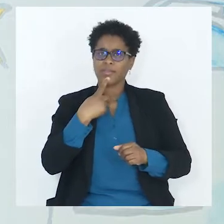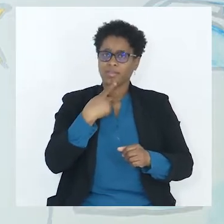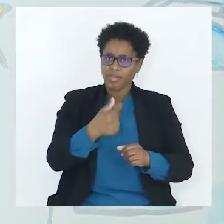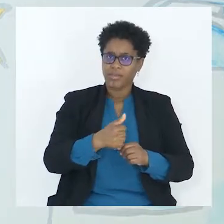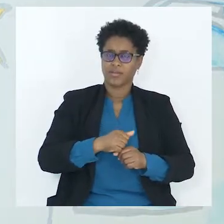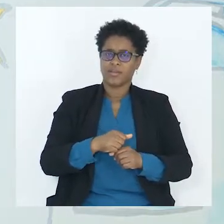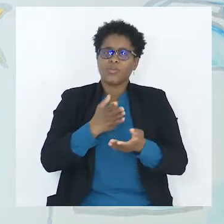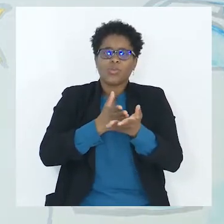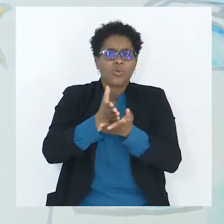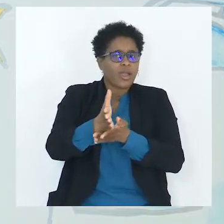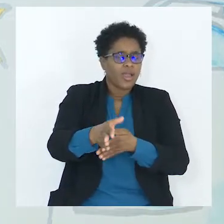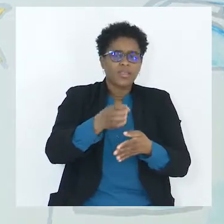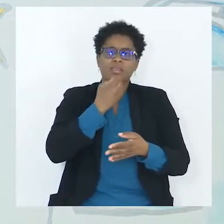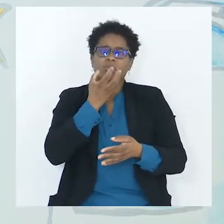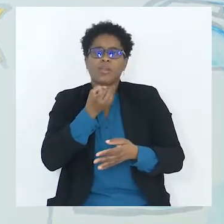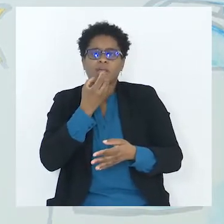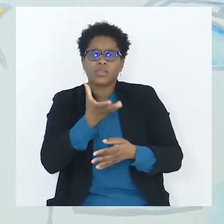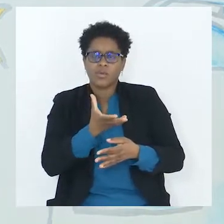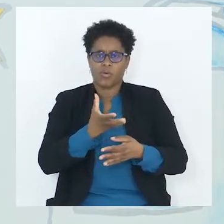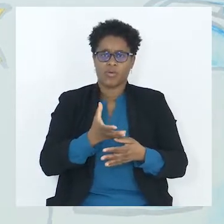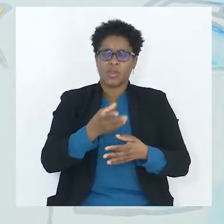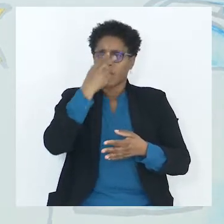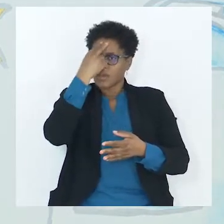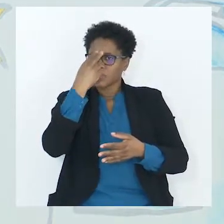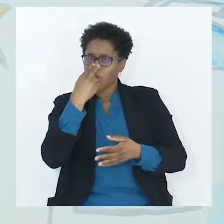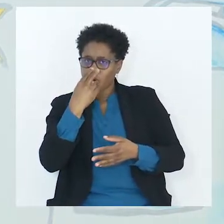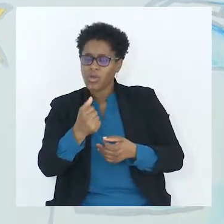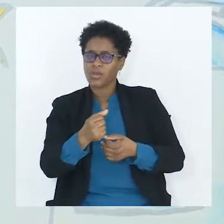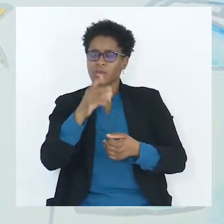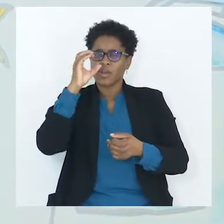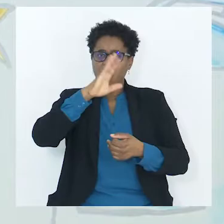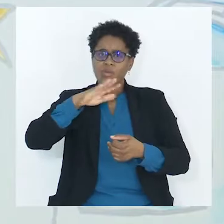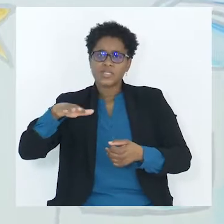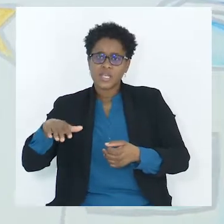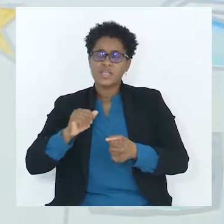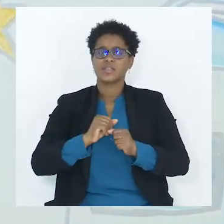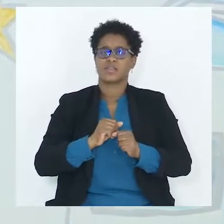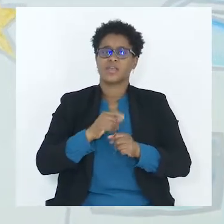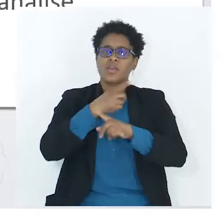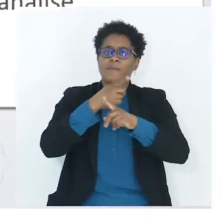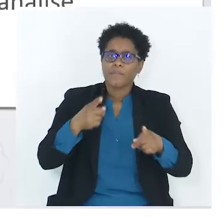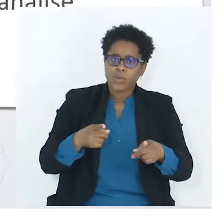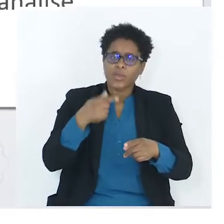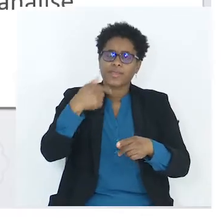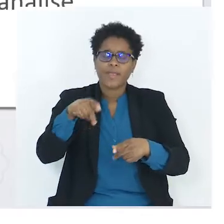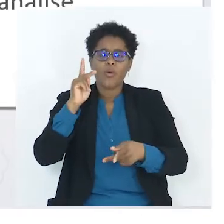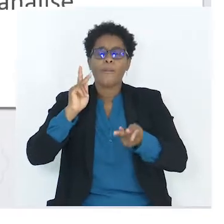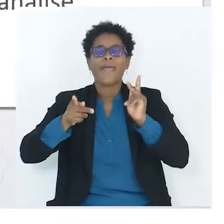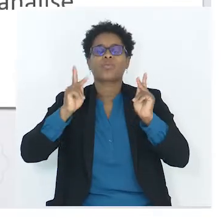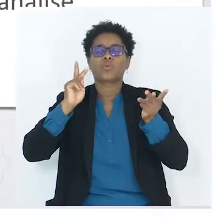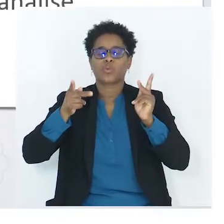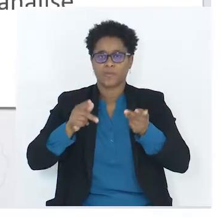observar ou perceber durante a explicação, a história é uma ciência porque tem